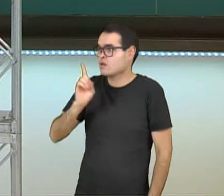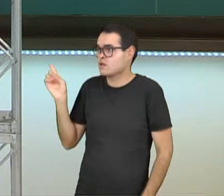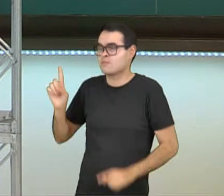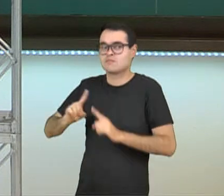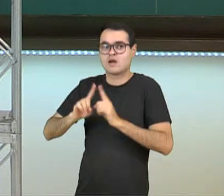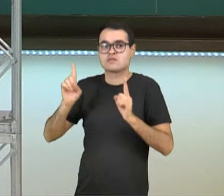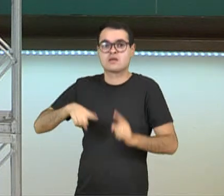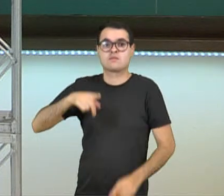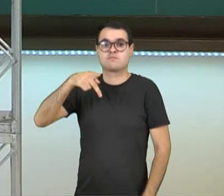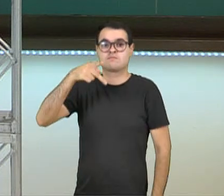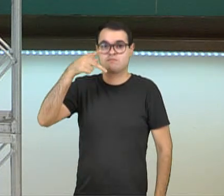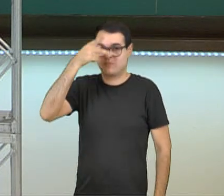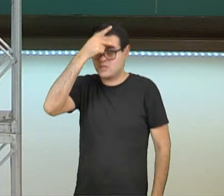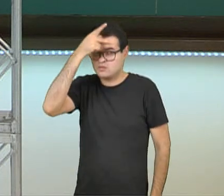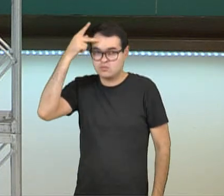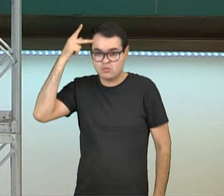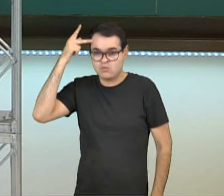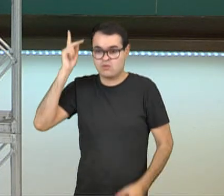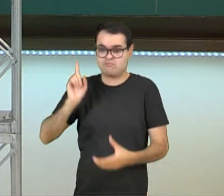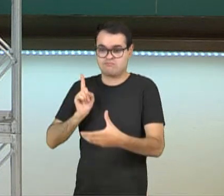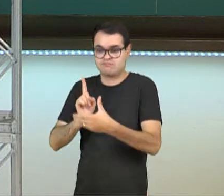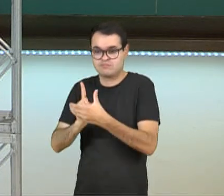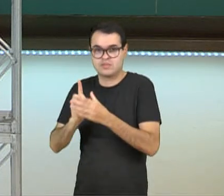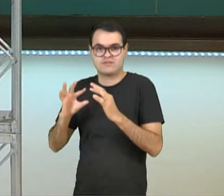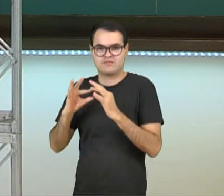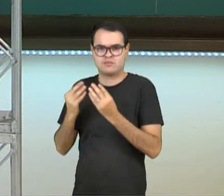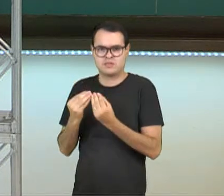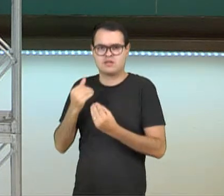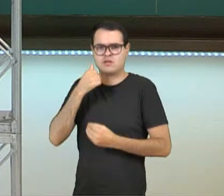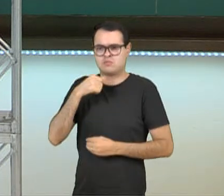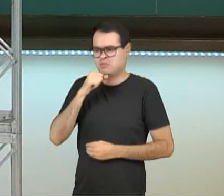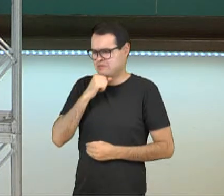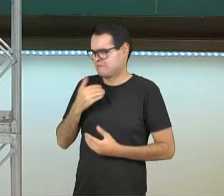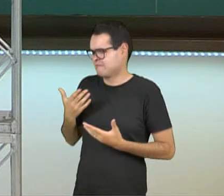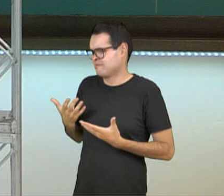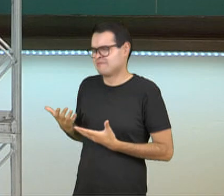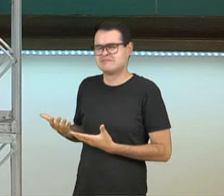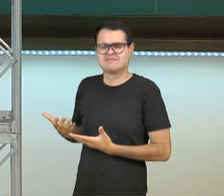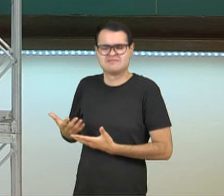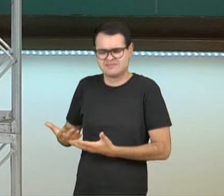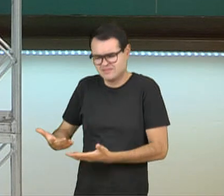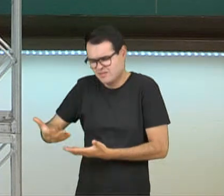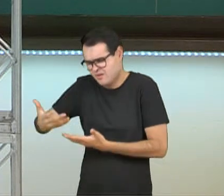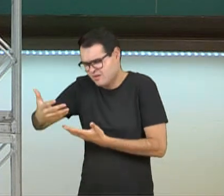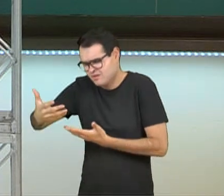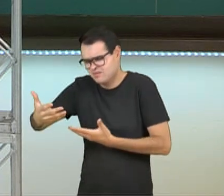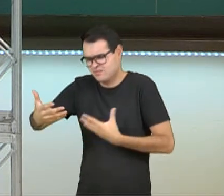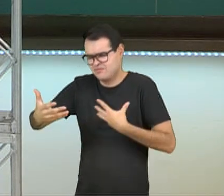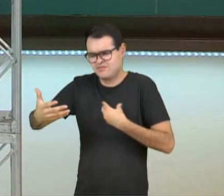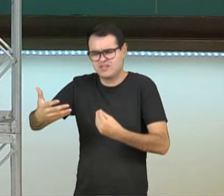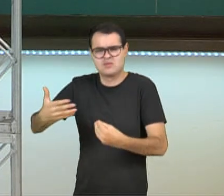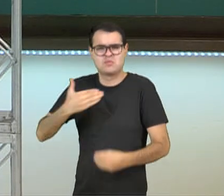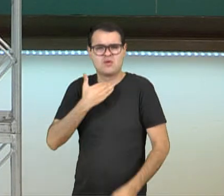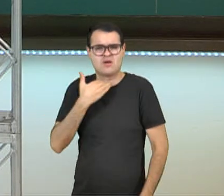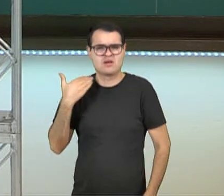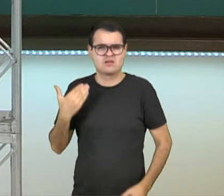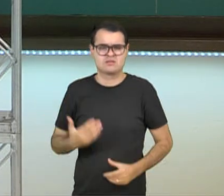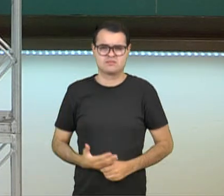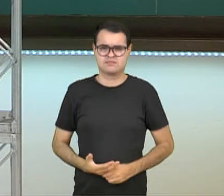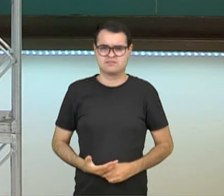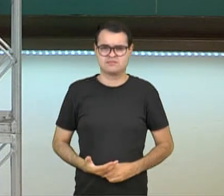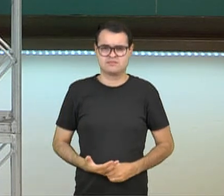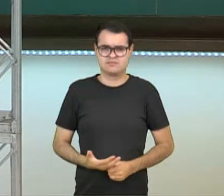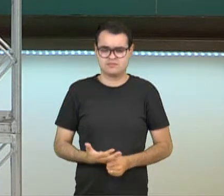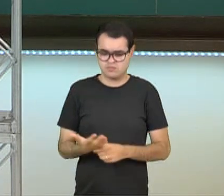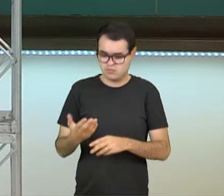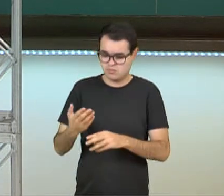eram pessoas pertencentes a uma família, uma mãe que ficou sem o filho, tá? Por causa dali, no caso, de